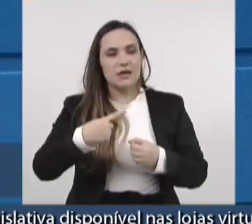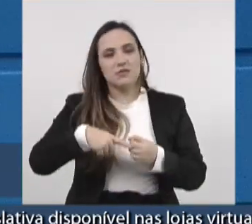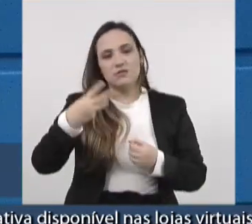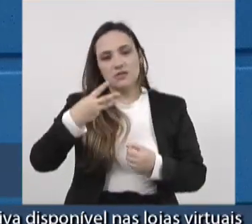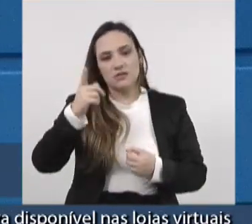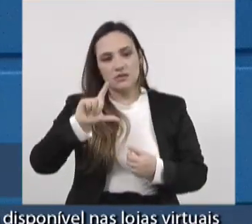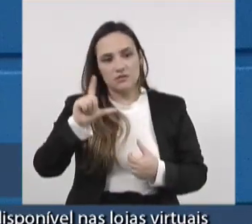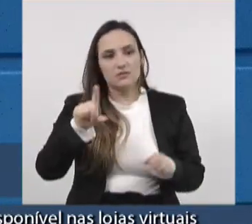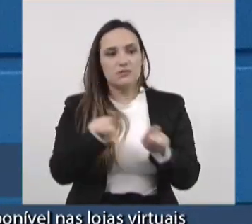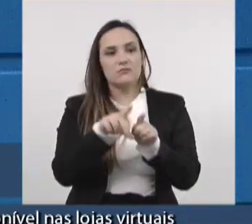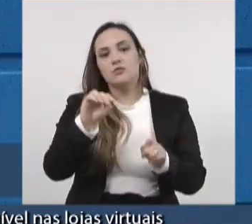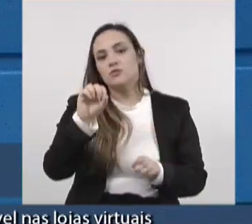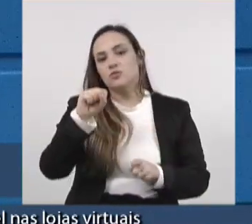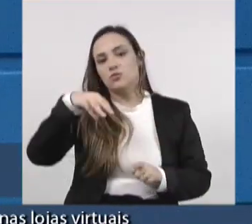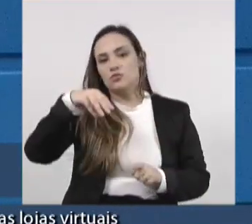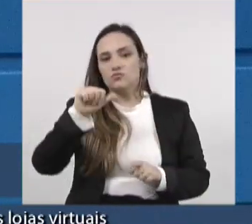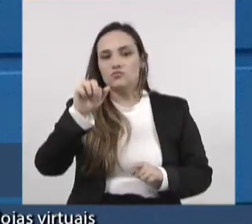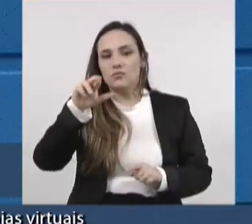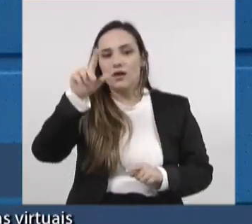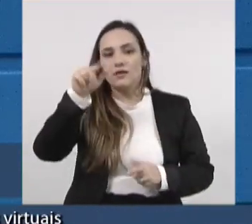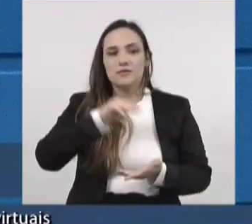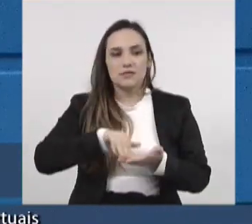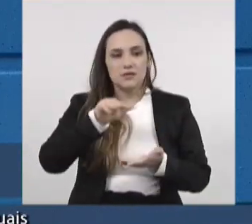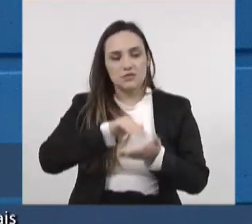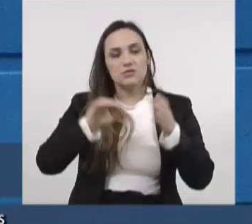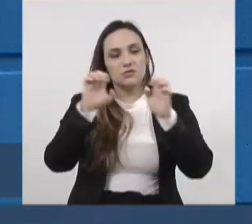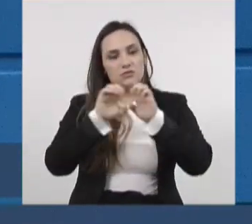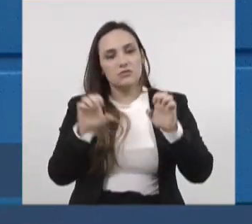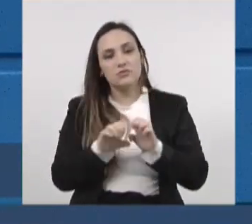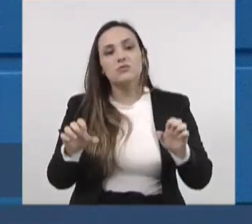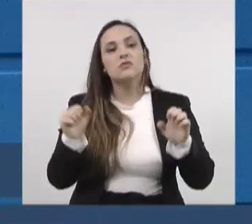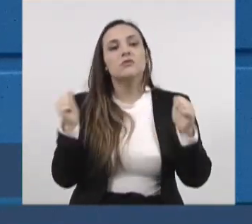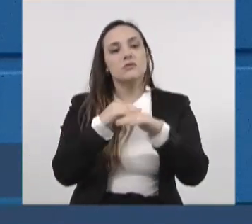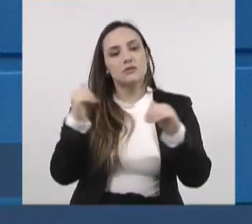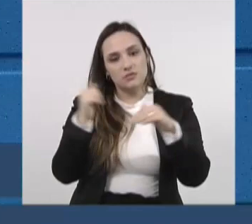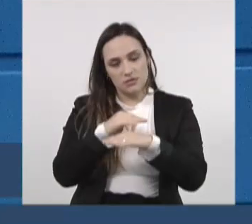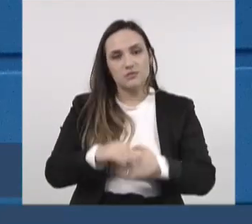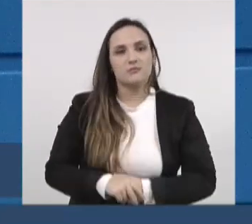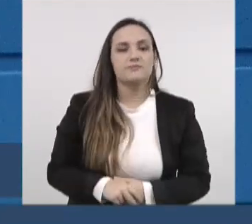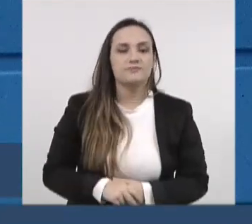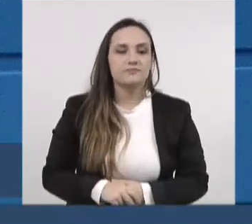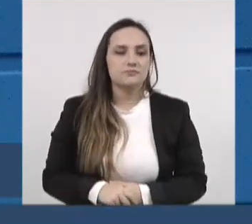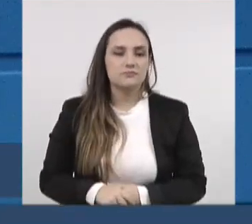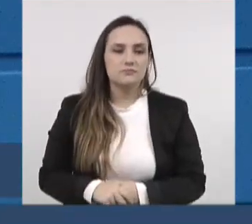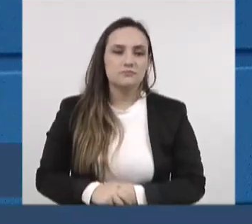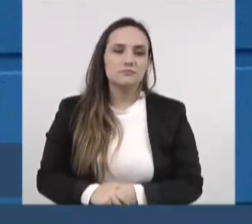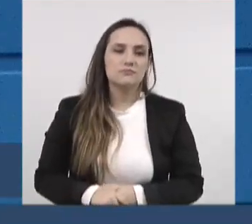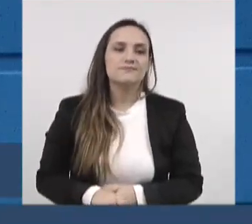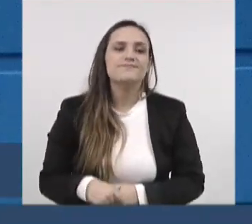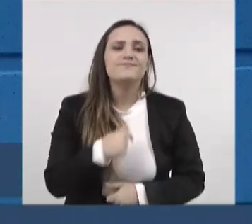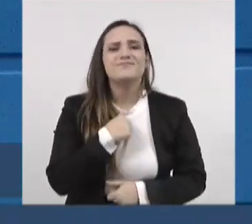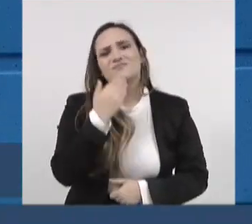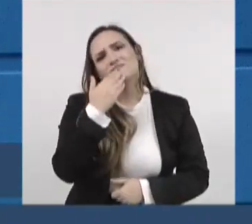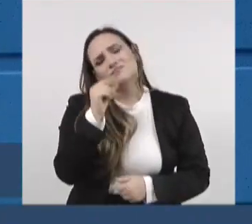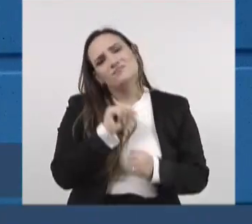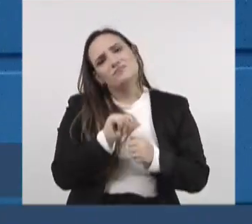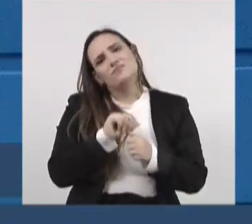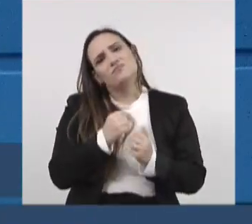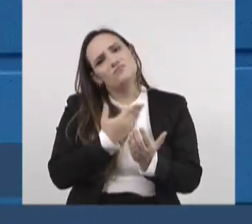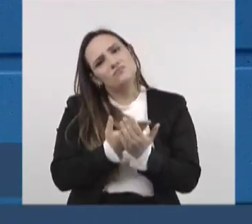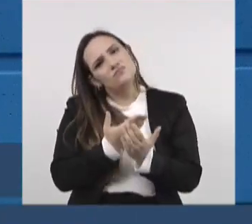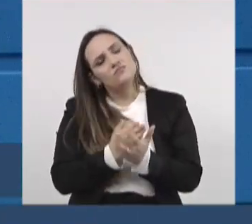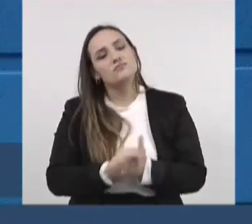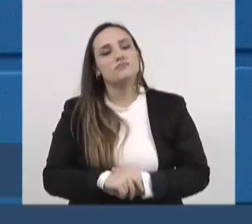senhor Osmar Dias Pereira, secretário municipal de Infraestrutura, Transporte e Trânsito, solicitando ao mesmo que seja feito um estudo acerca